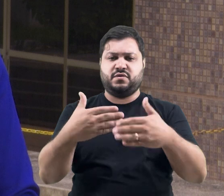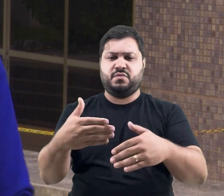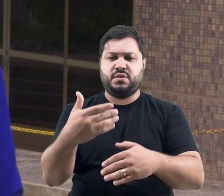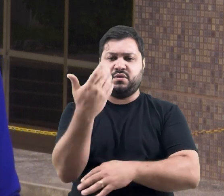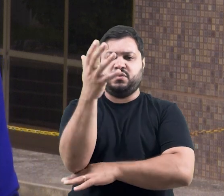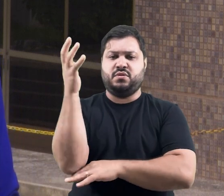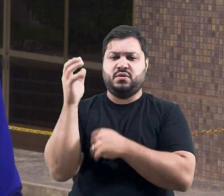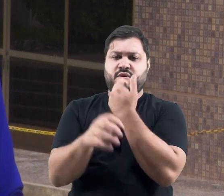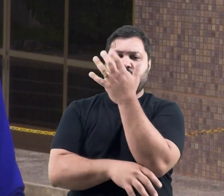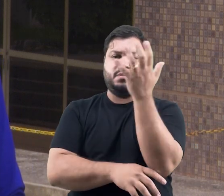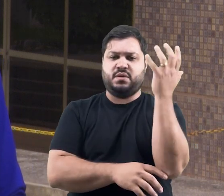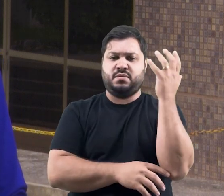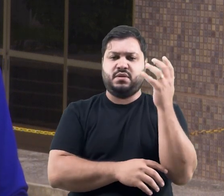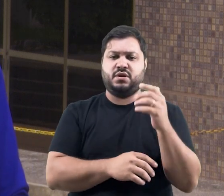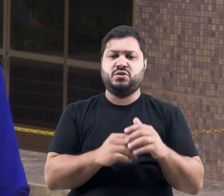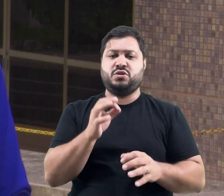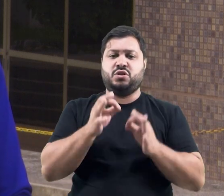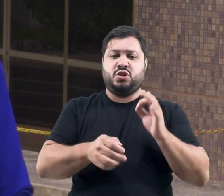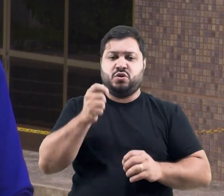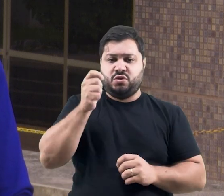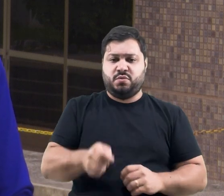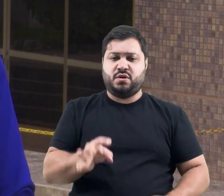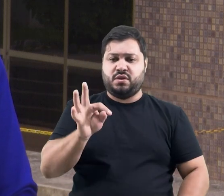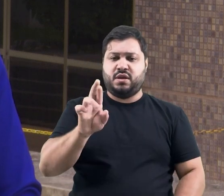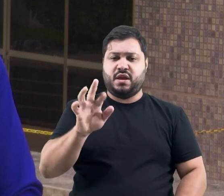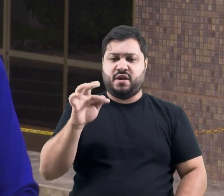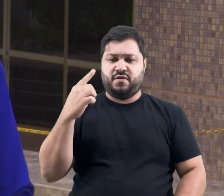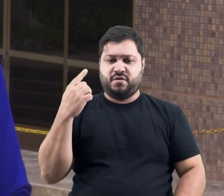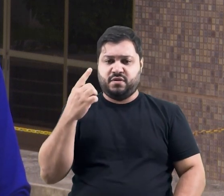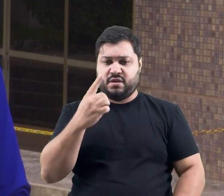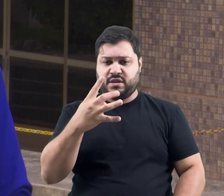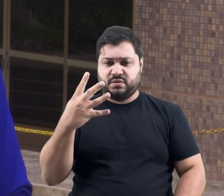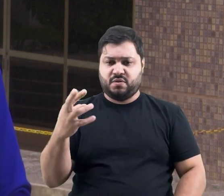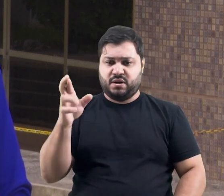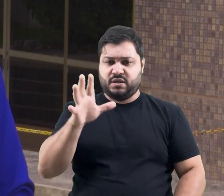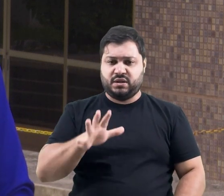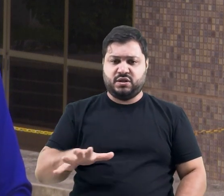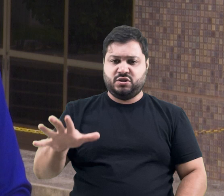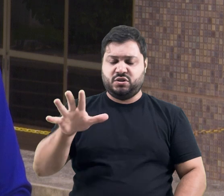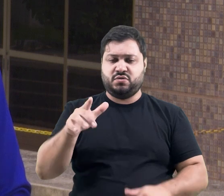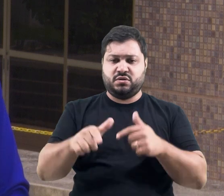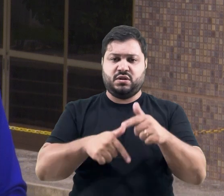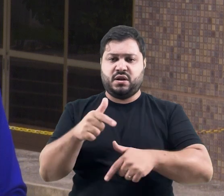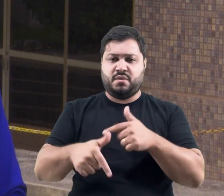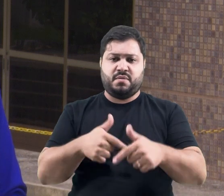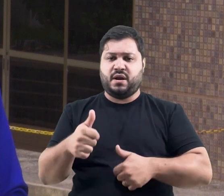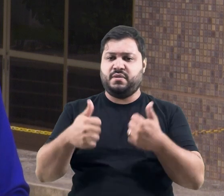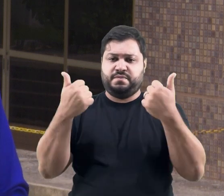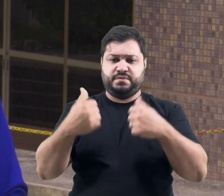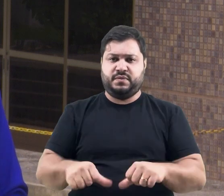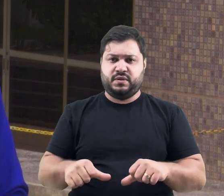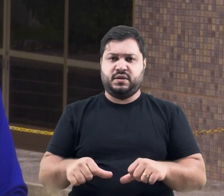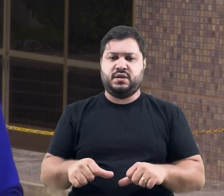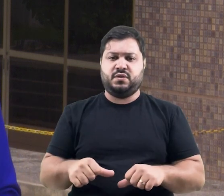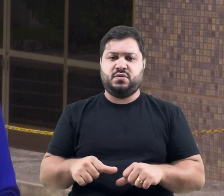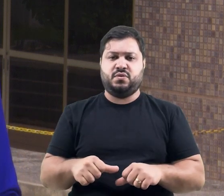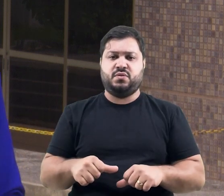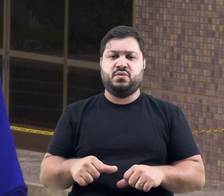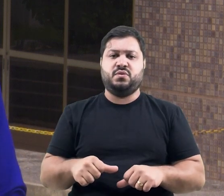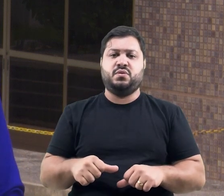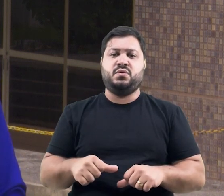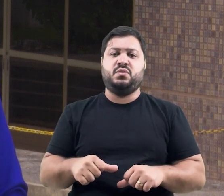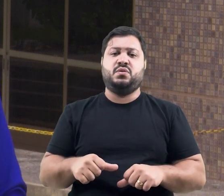o curso de mestrado em Desenvolvimento e Meio Ambiente e o Tribunal Regional do Trabalho da 14ª Região, onde atua,